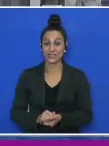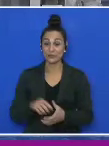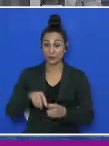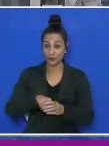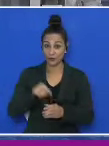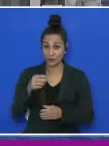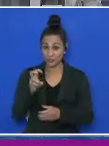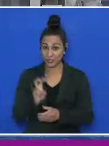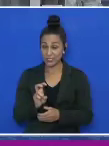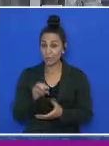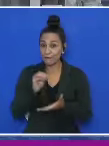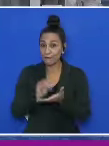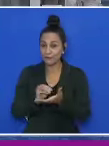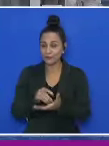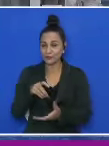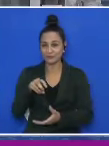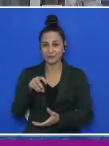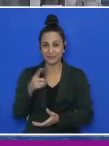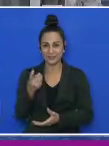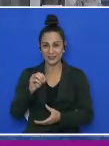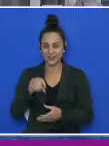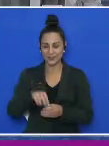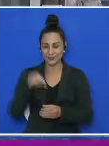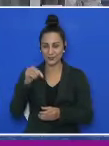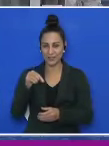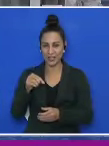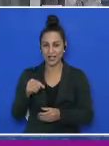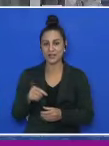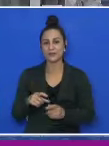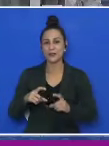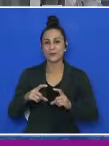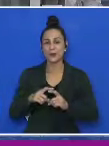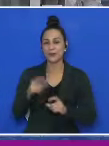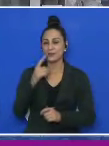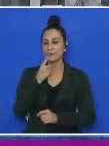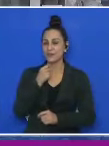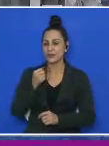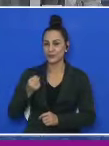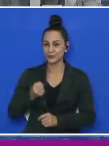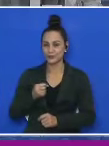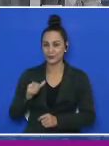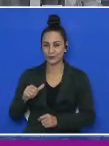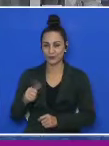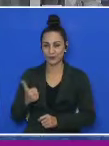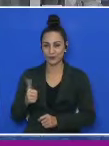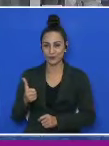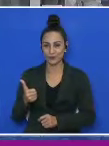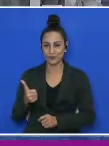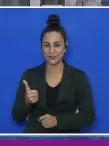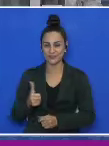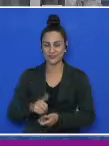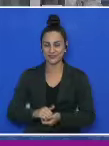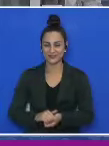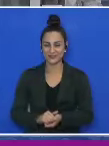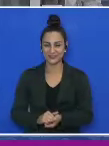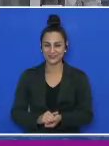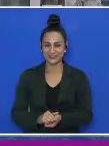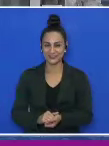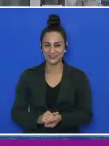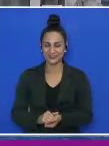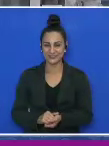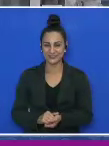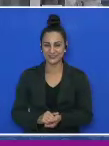Foram sorteados 5 números, faltam 10. Mais uma bola na tela. Vermelha, número 11. Vermelha, 11.